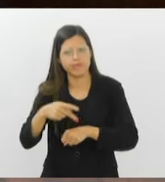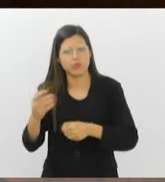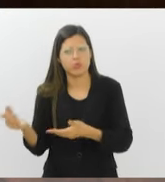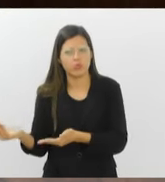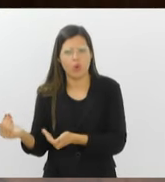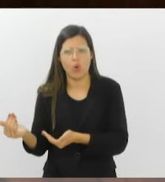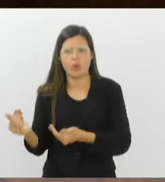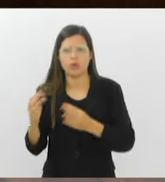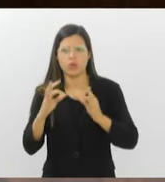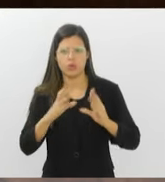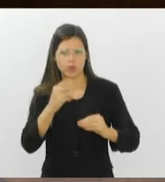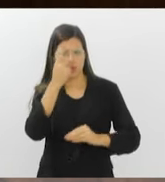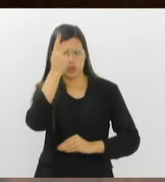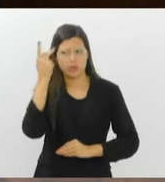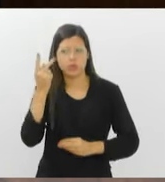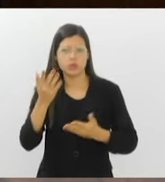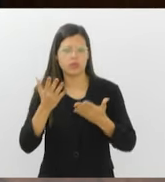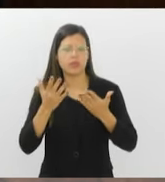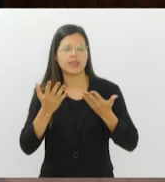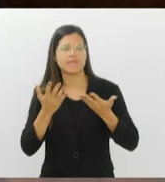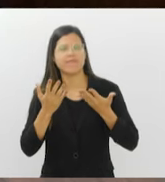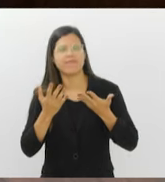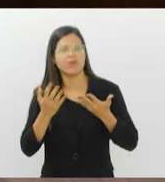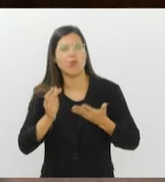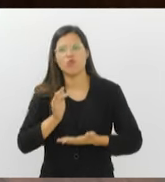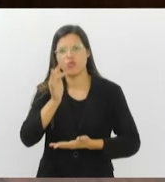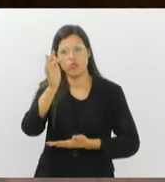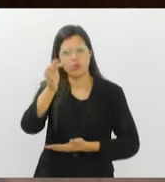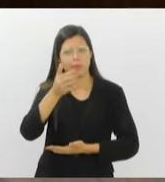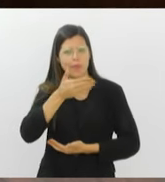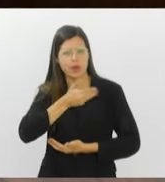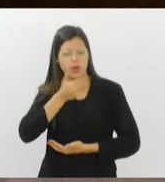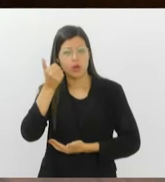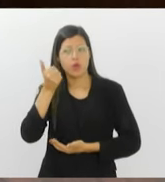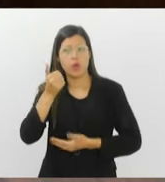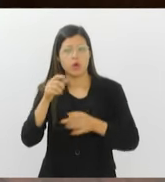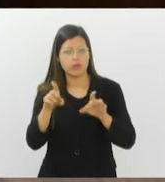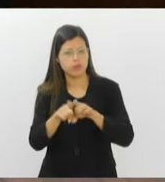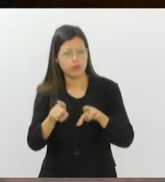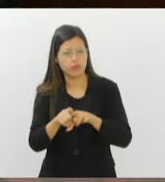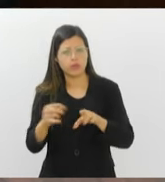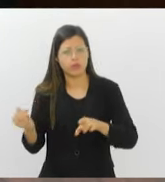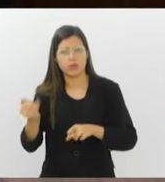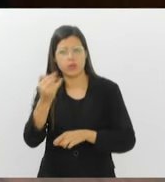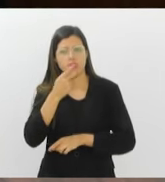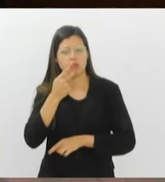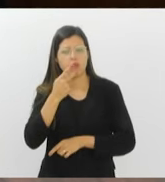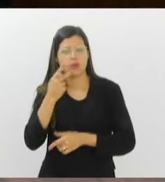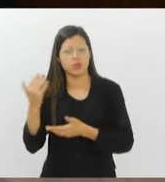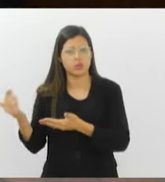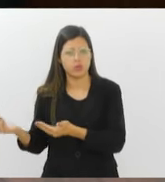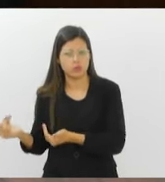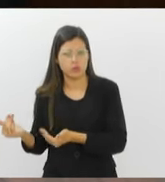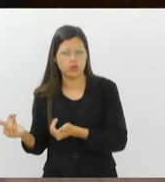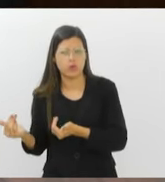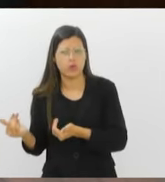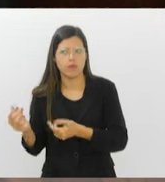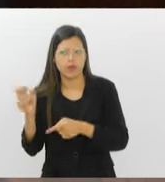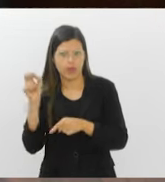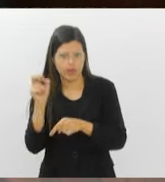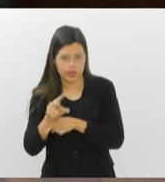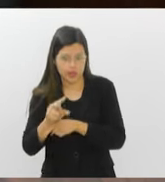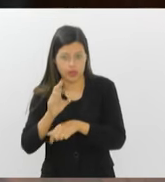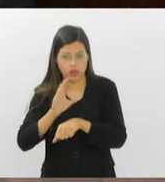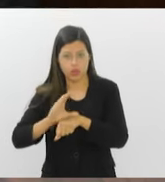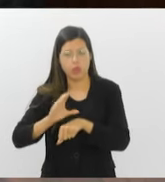pessoas que desejam um novo futuro. E também devemos dizer que esses jovens que conseguem ingressar num curso